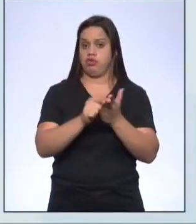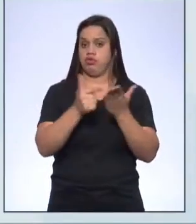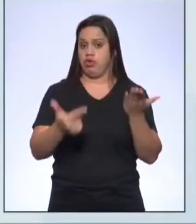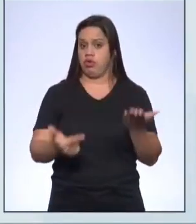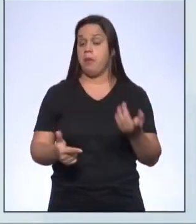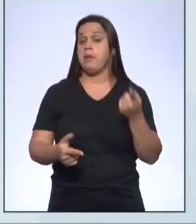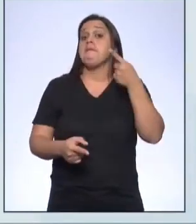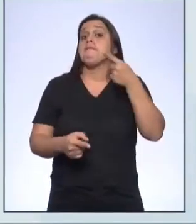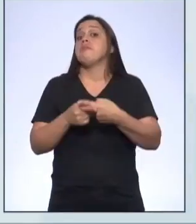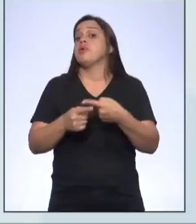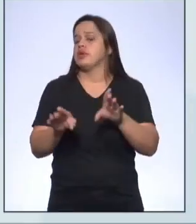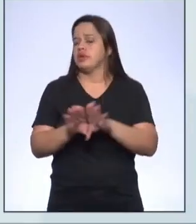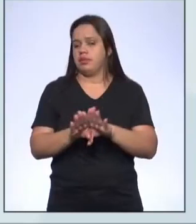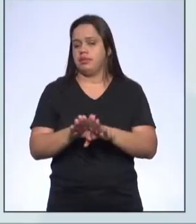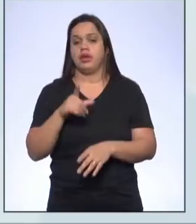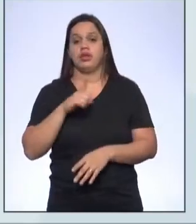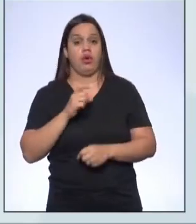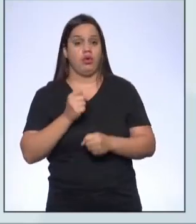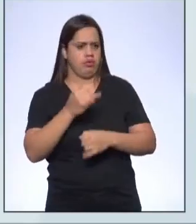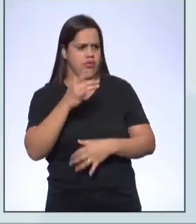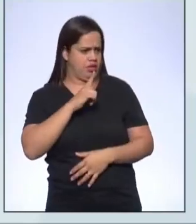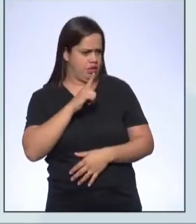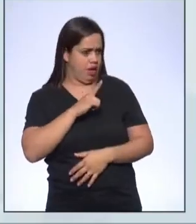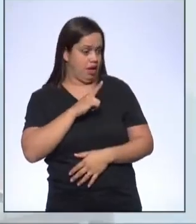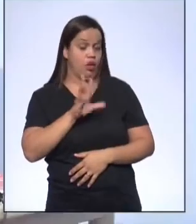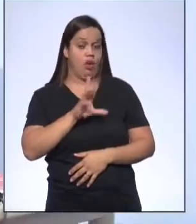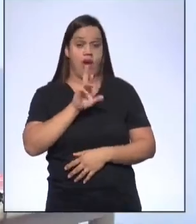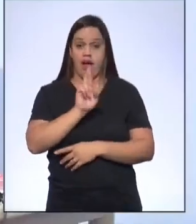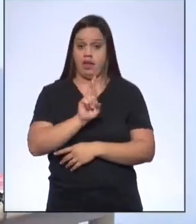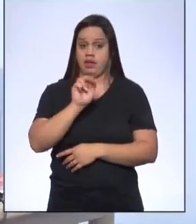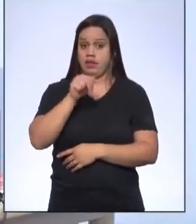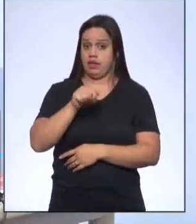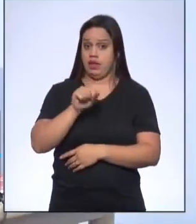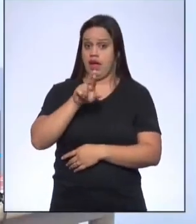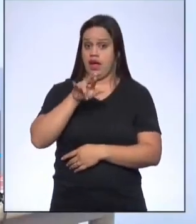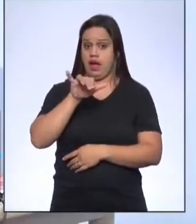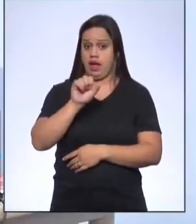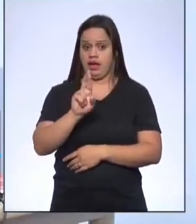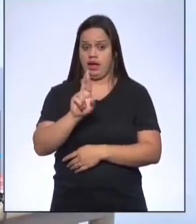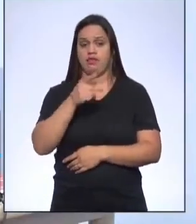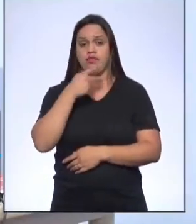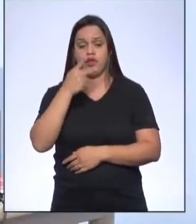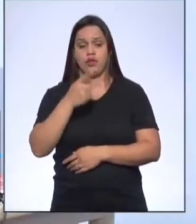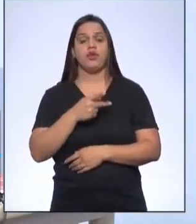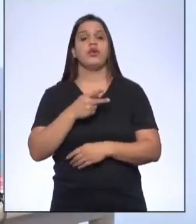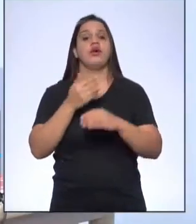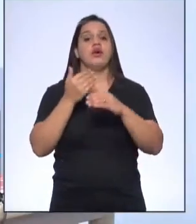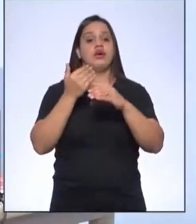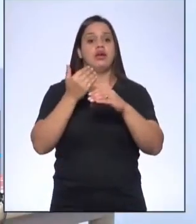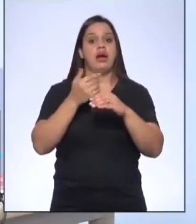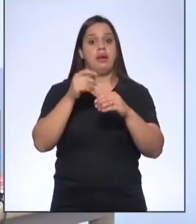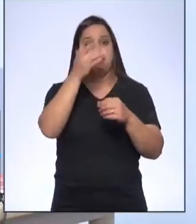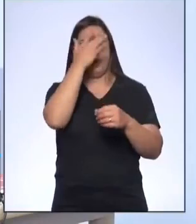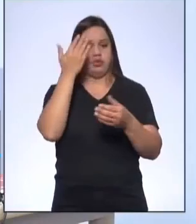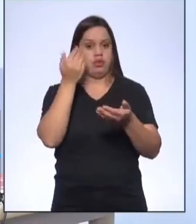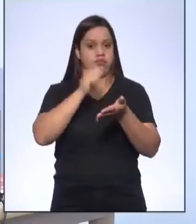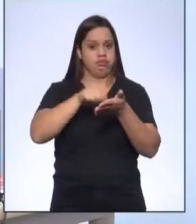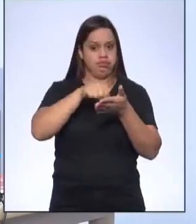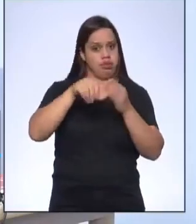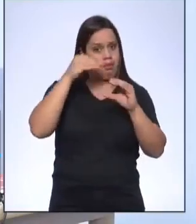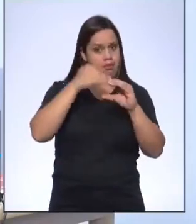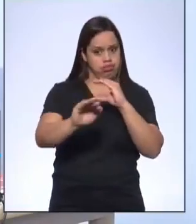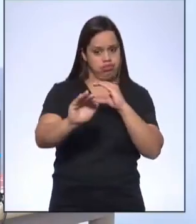Já temos alguma resposta? Olha, a Naira respondeu pra gente que emissor emite, receptor recebe. A Naira,